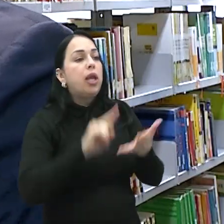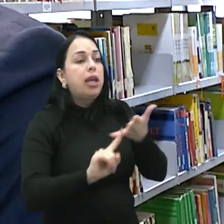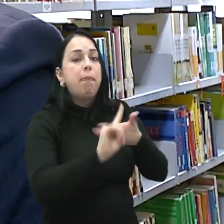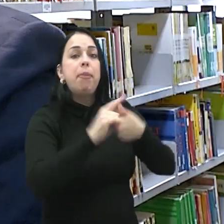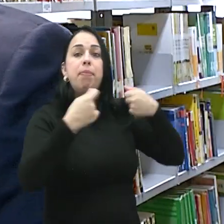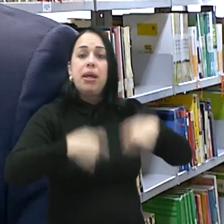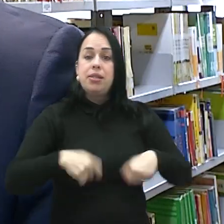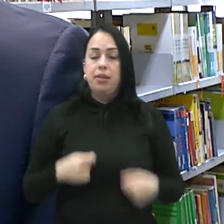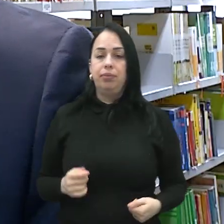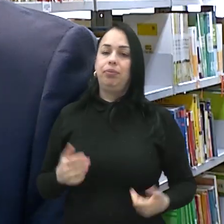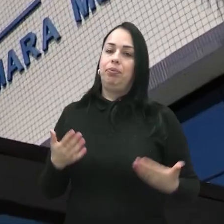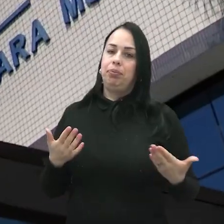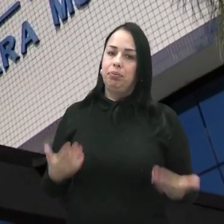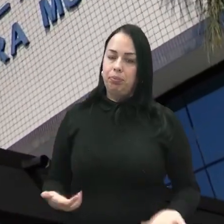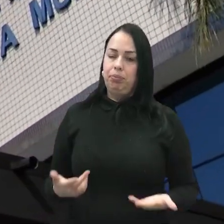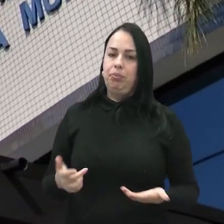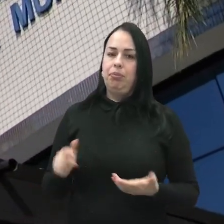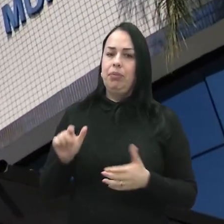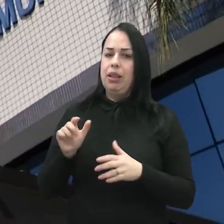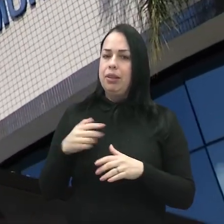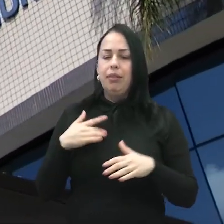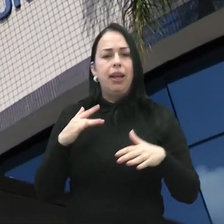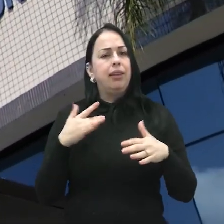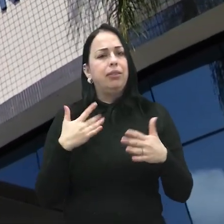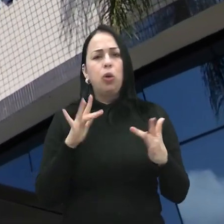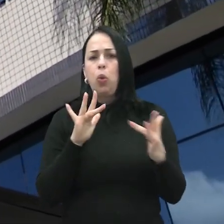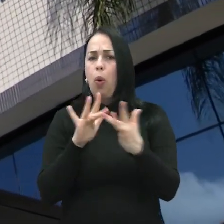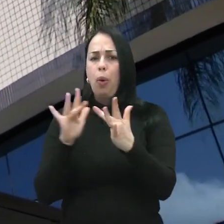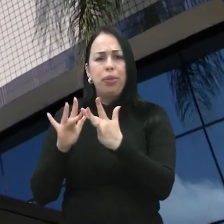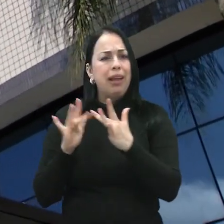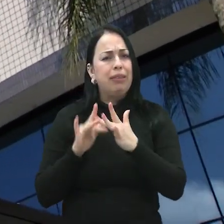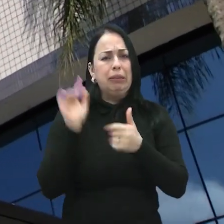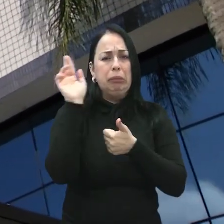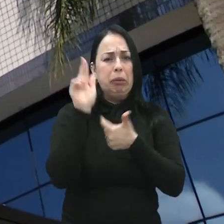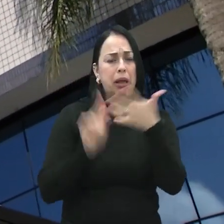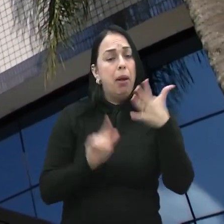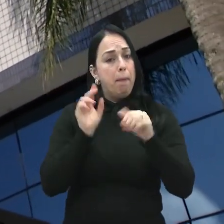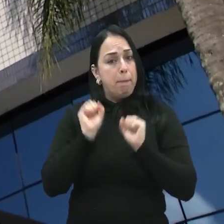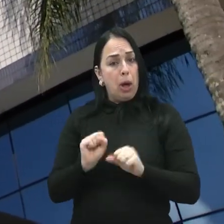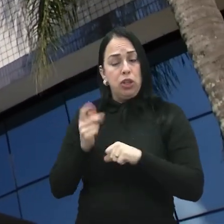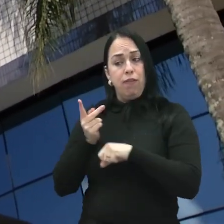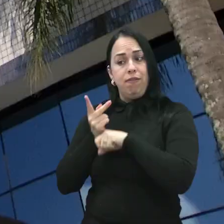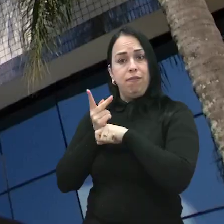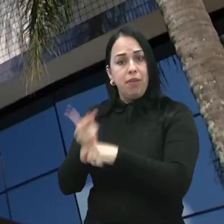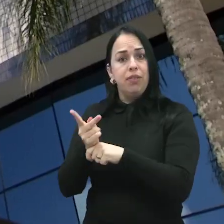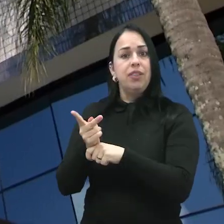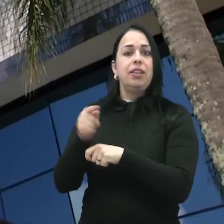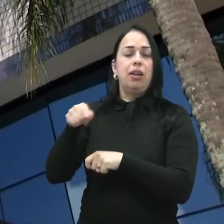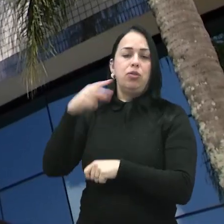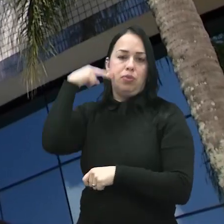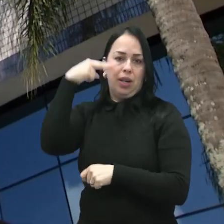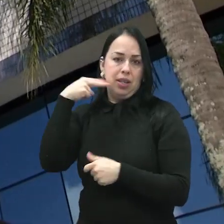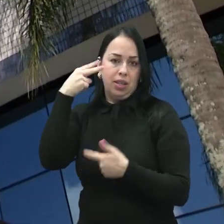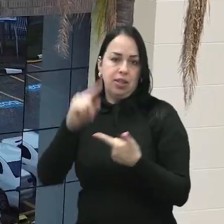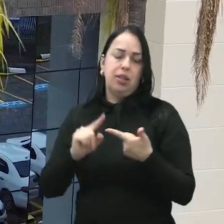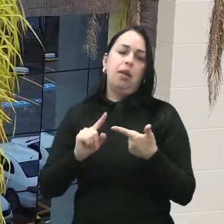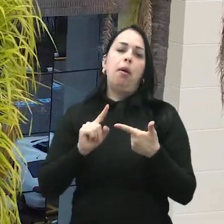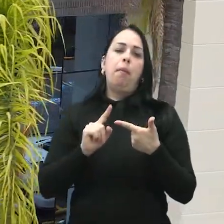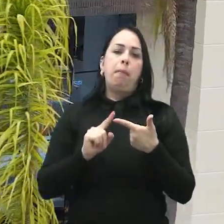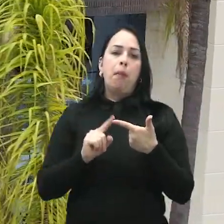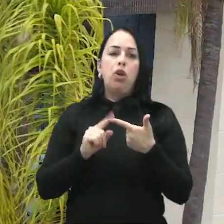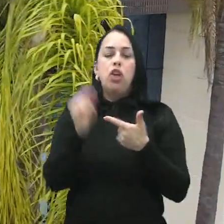povo dentro da Câmara Municipal. A Câmara oferece vários canais de interação. A população pode visitar os gabinetes dos